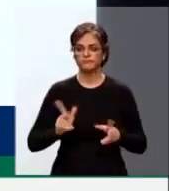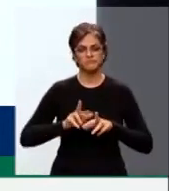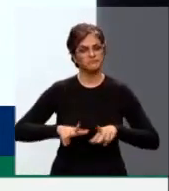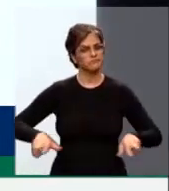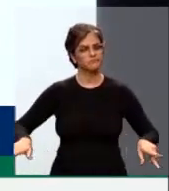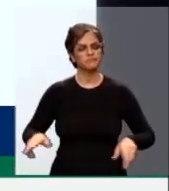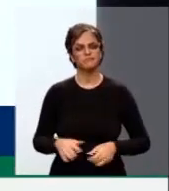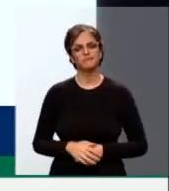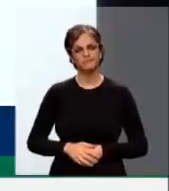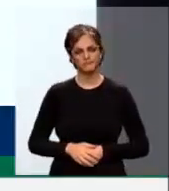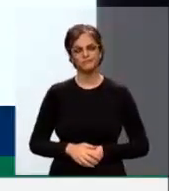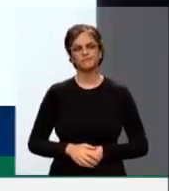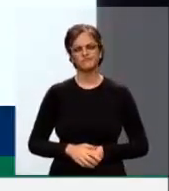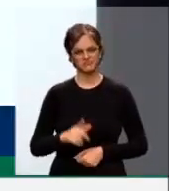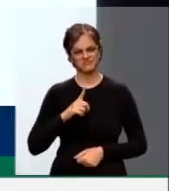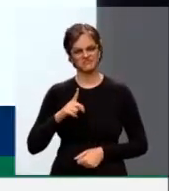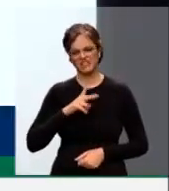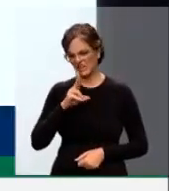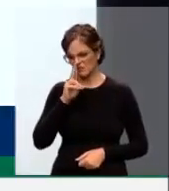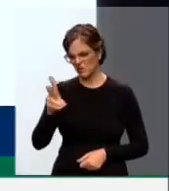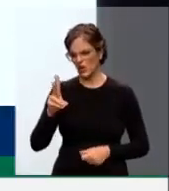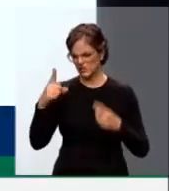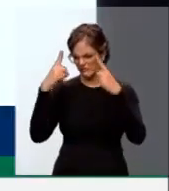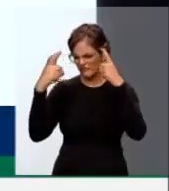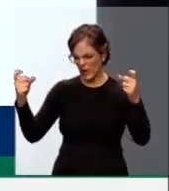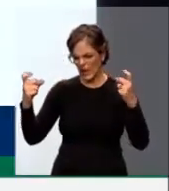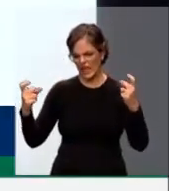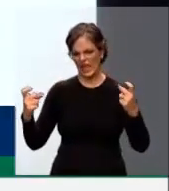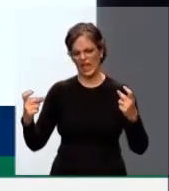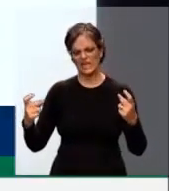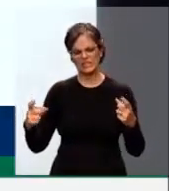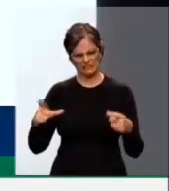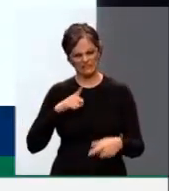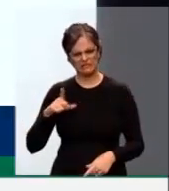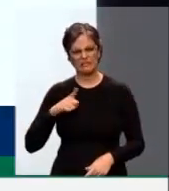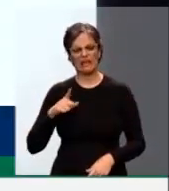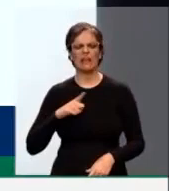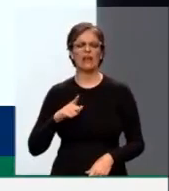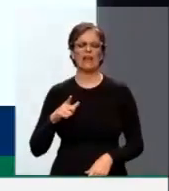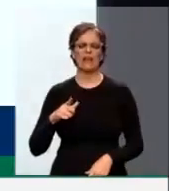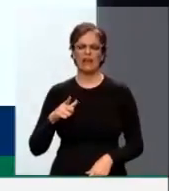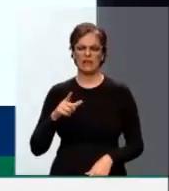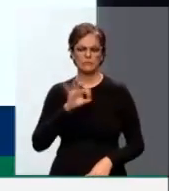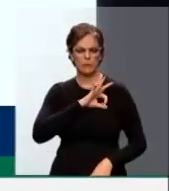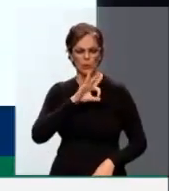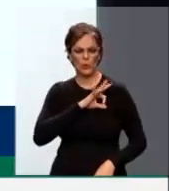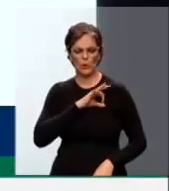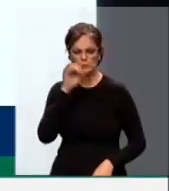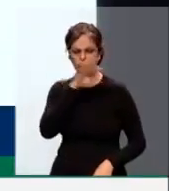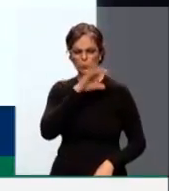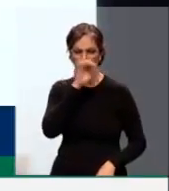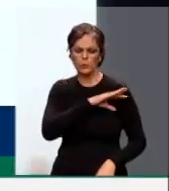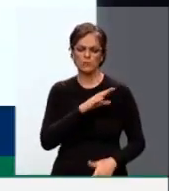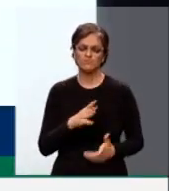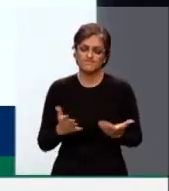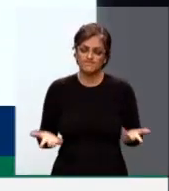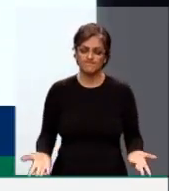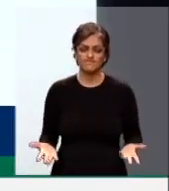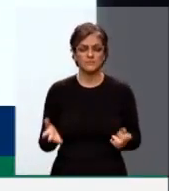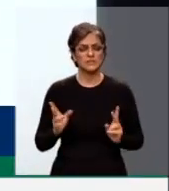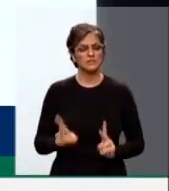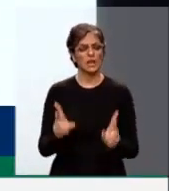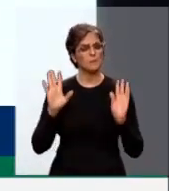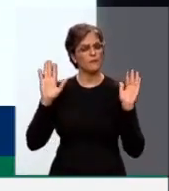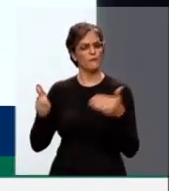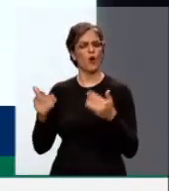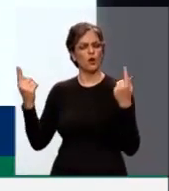presente no uso da força, presente na violência por meio do braço armado do Estado, e se concretiza no corpo negro, né,